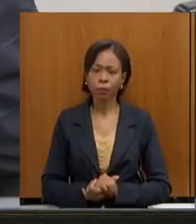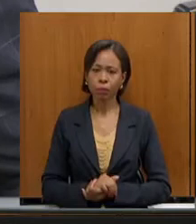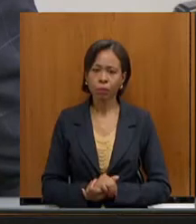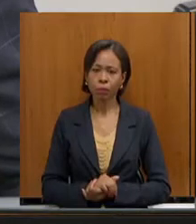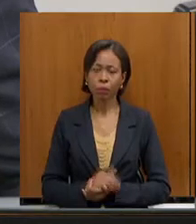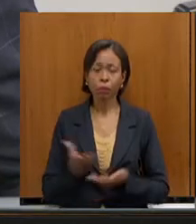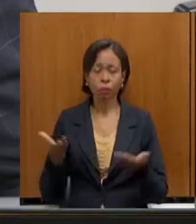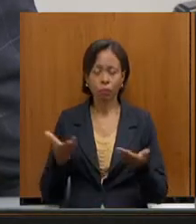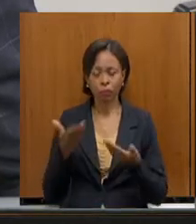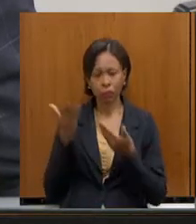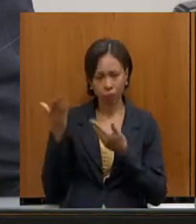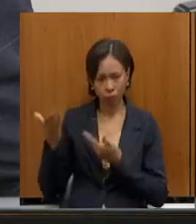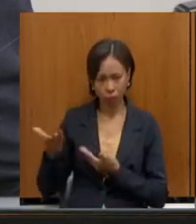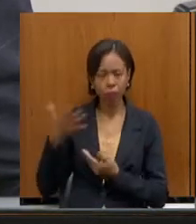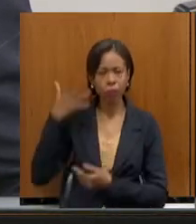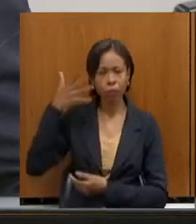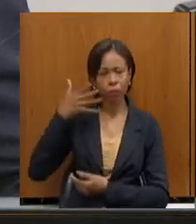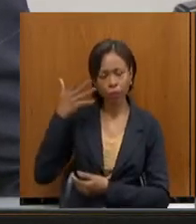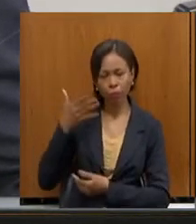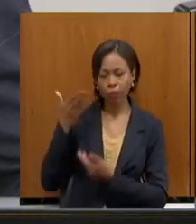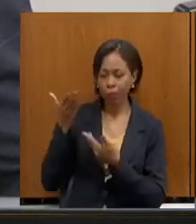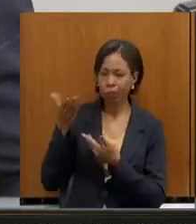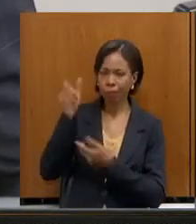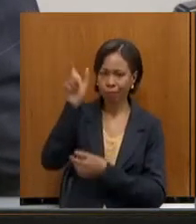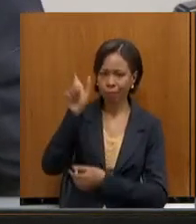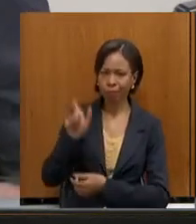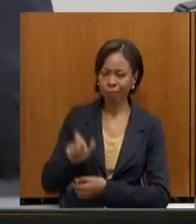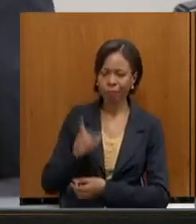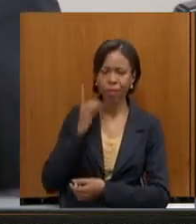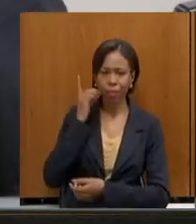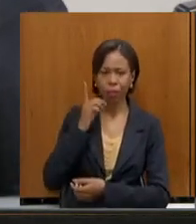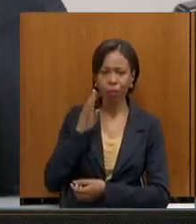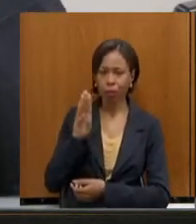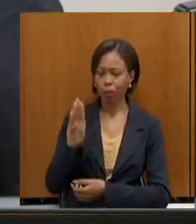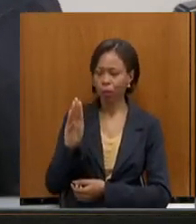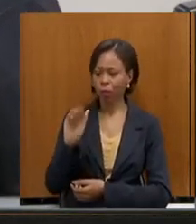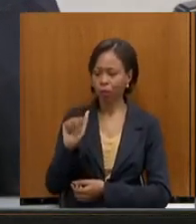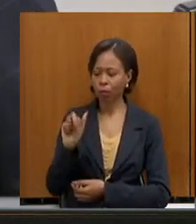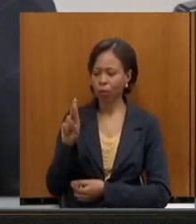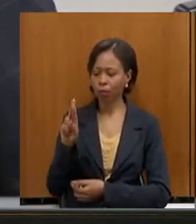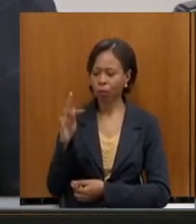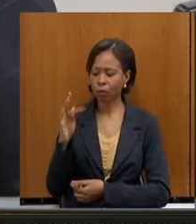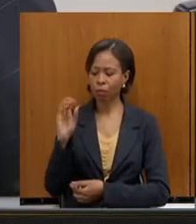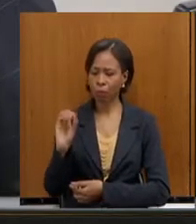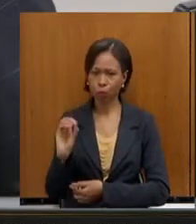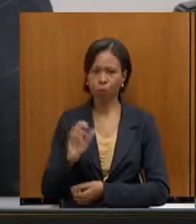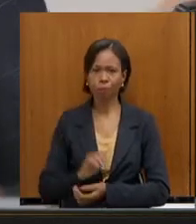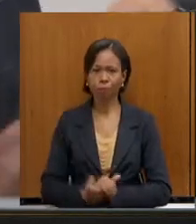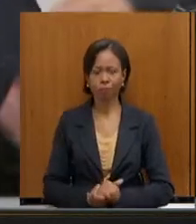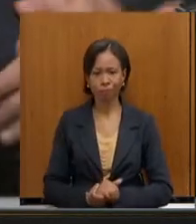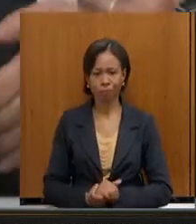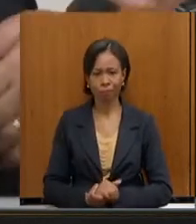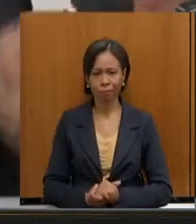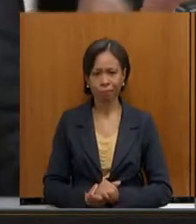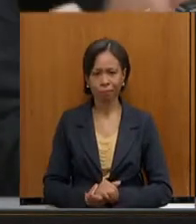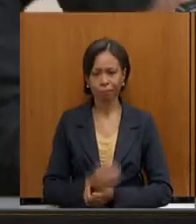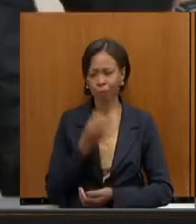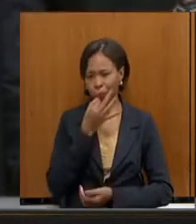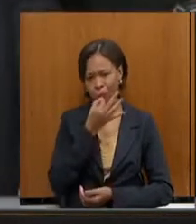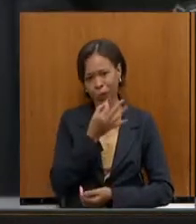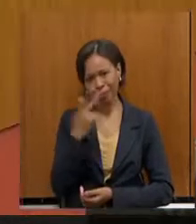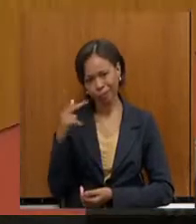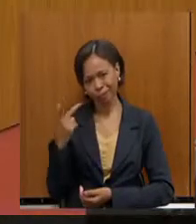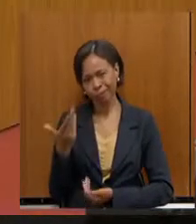passo a palavra agora o nosso ilustre querido Deputado Bartô para sua contribuições